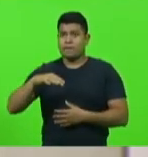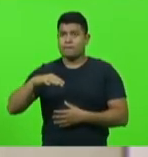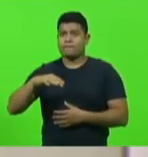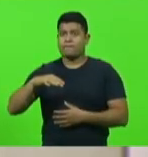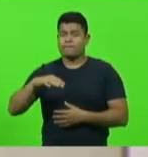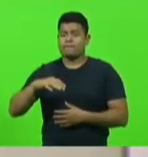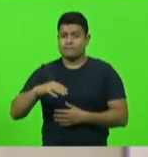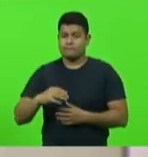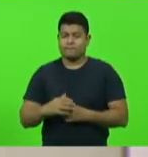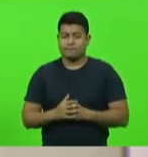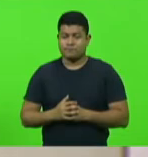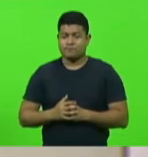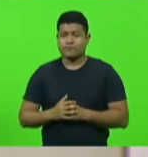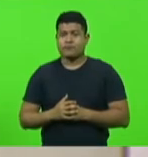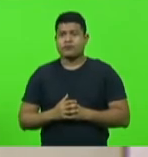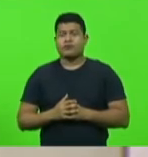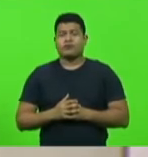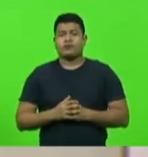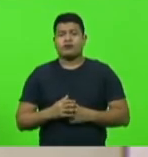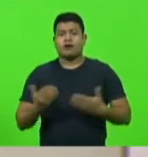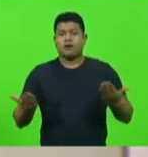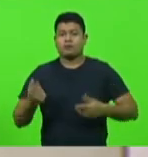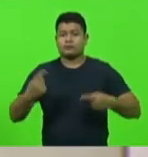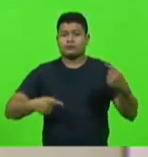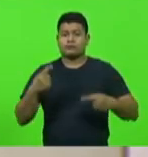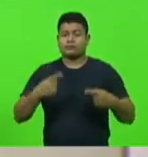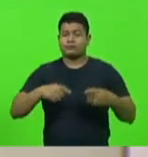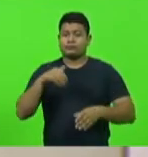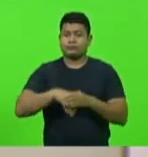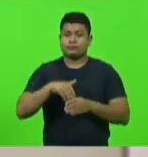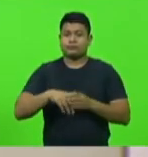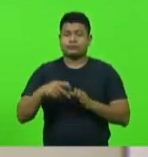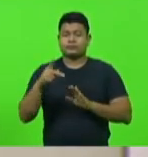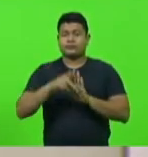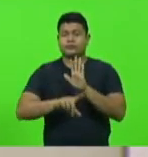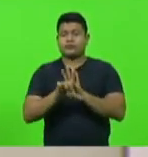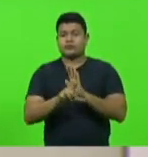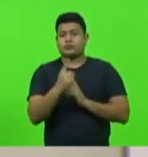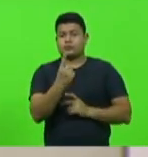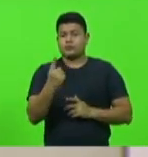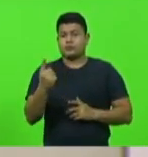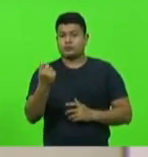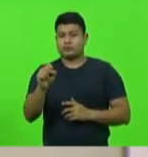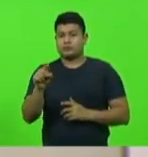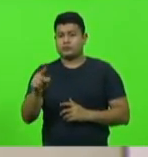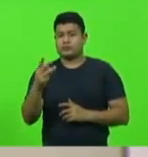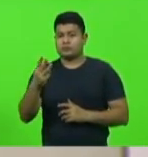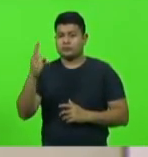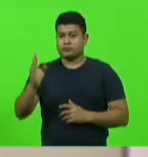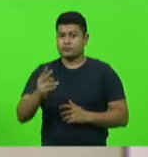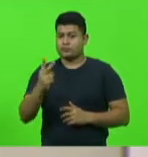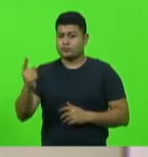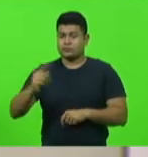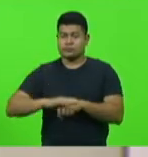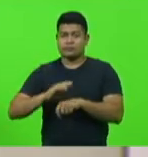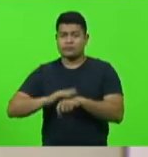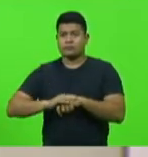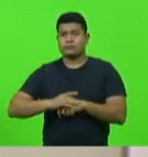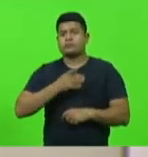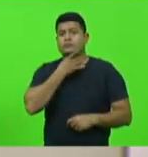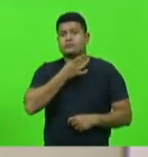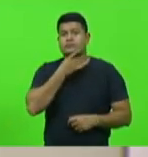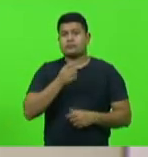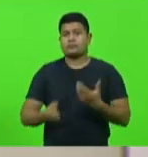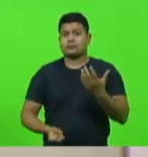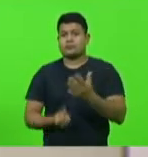pauta. Discussão e votação em turno único do projeto de lei 118.3/2021, autor deputado Valdir Cobalcini, estabelece diretrizes